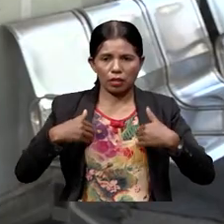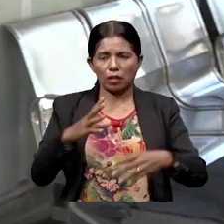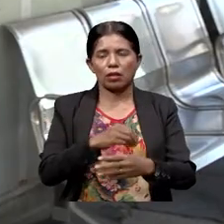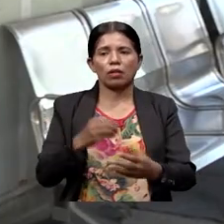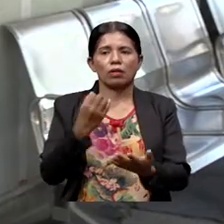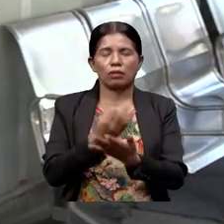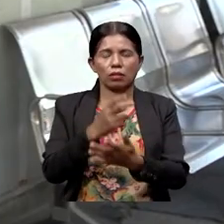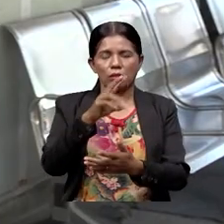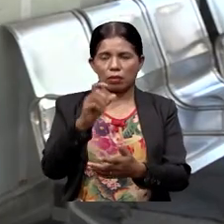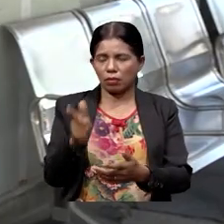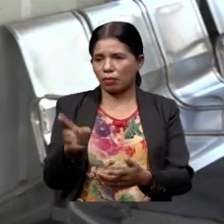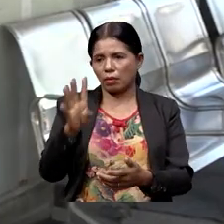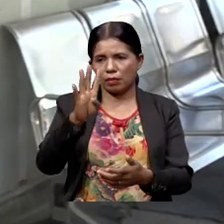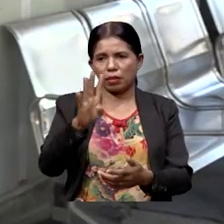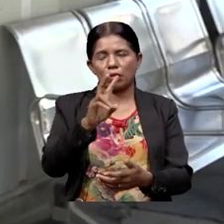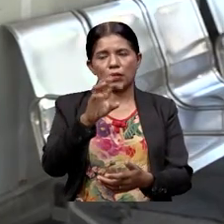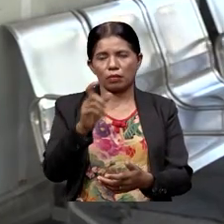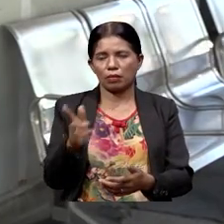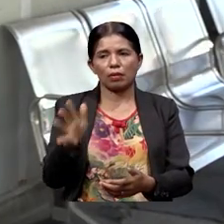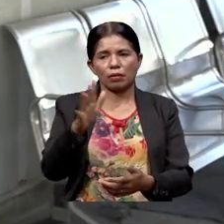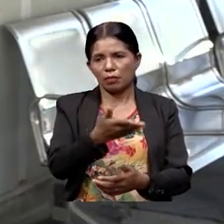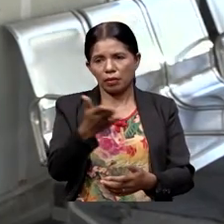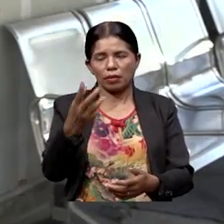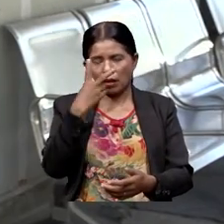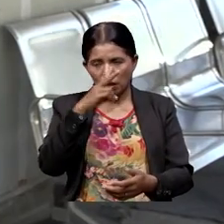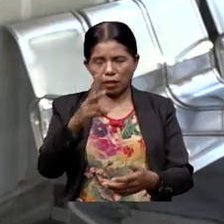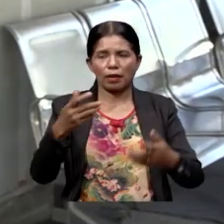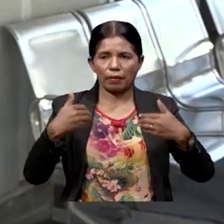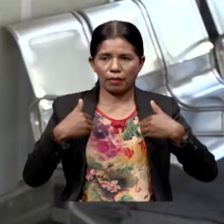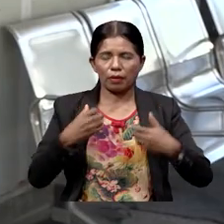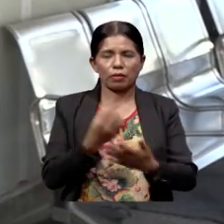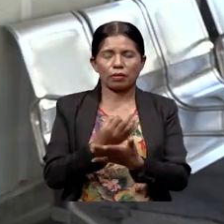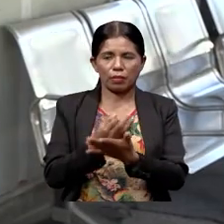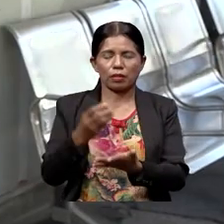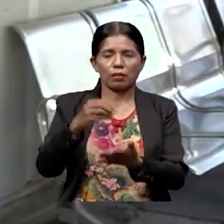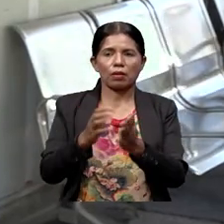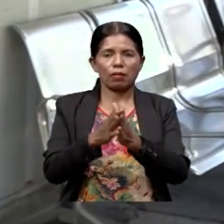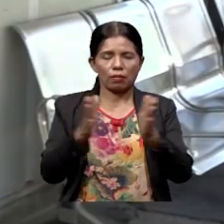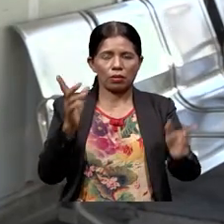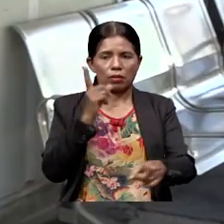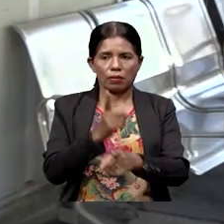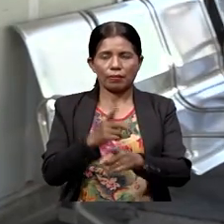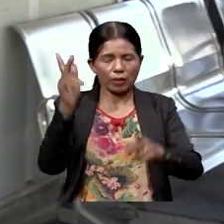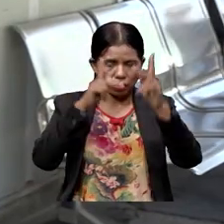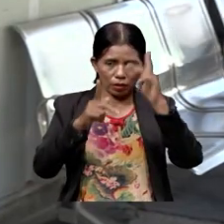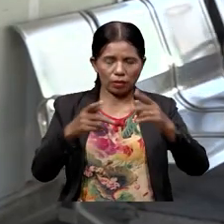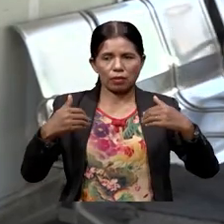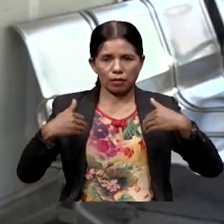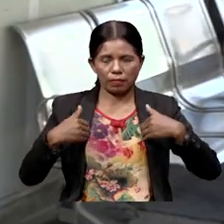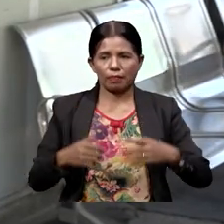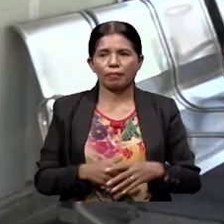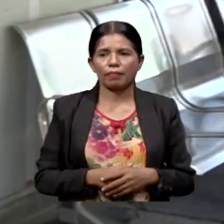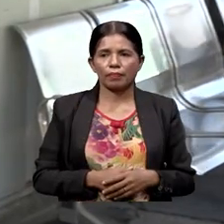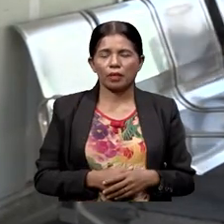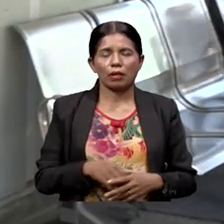é 2024 e agora 2025 nem me irá dar se acompanha e agora orçamento nebe voto lá lima causa de dar uma ira mal gestão